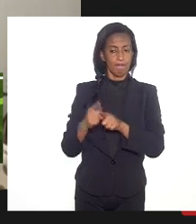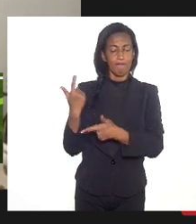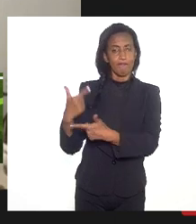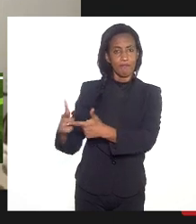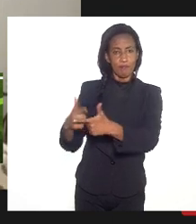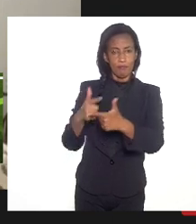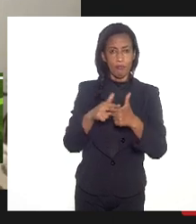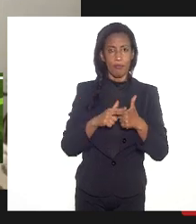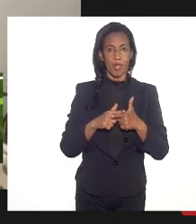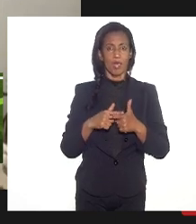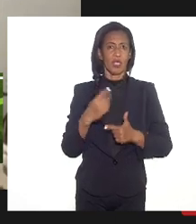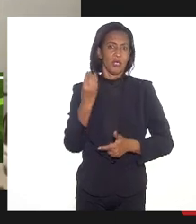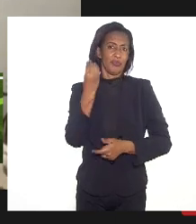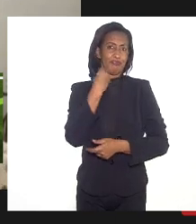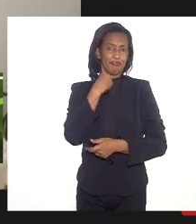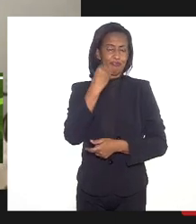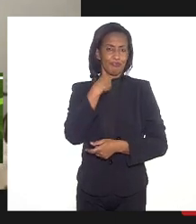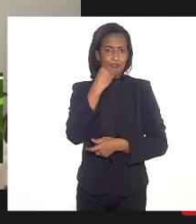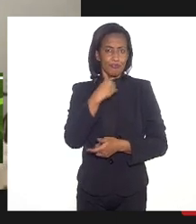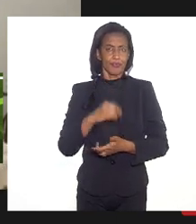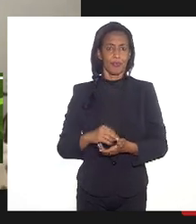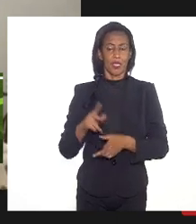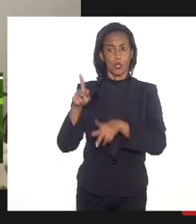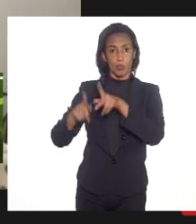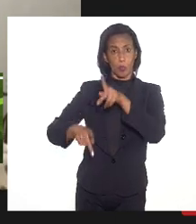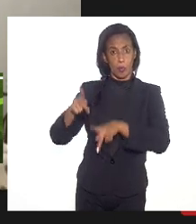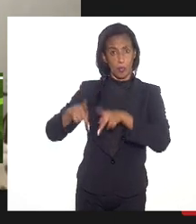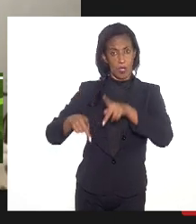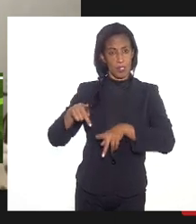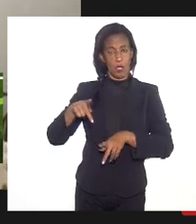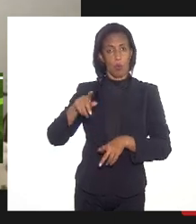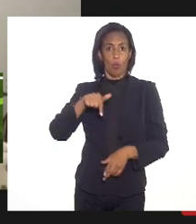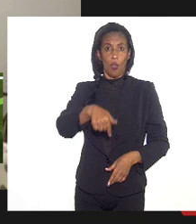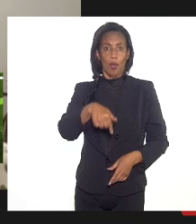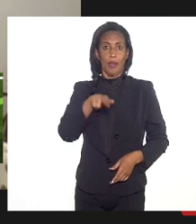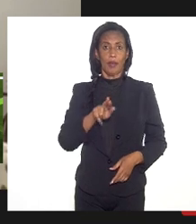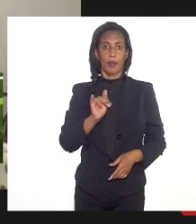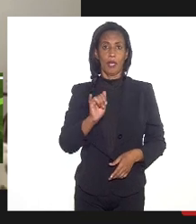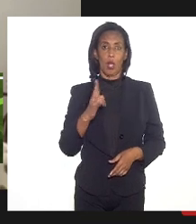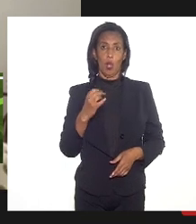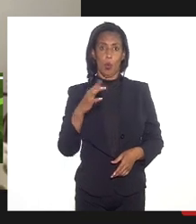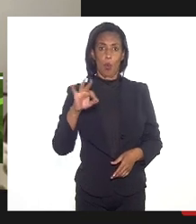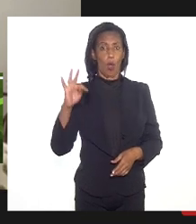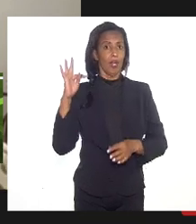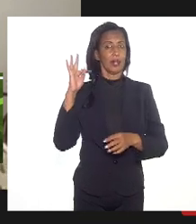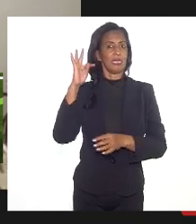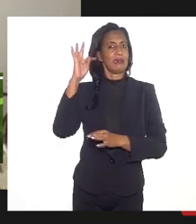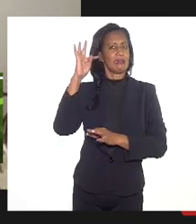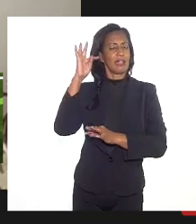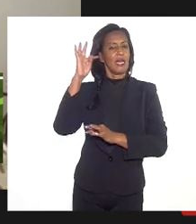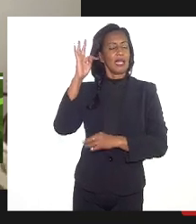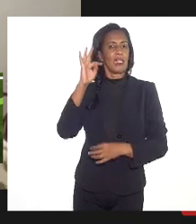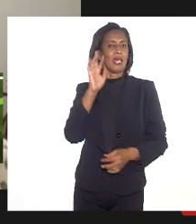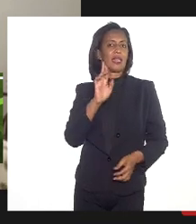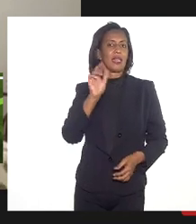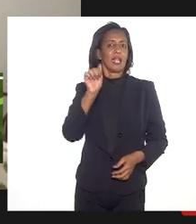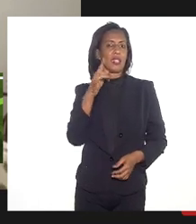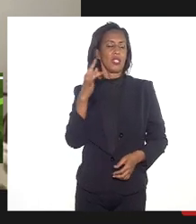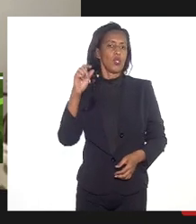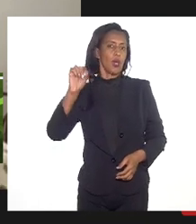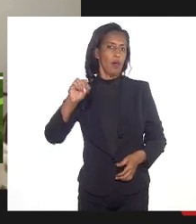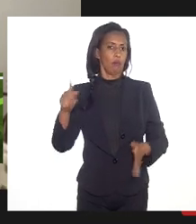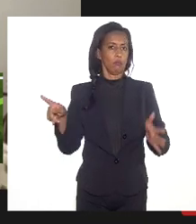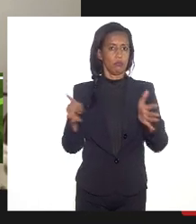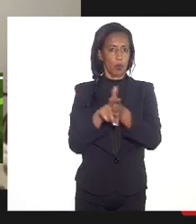de vulnerabilidade das populações quilombolas, enfim, e tradicionais no estado do Rio de Janeiro.